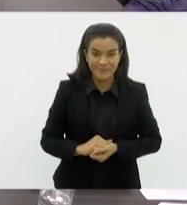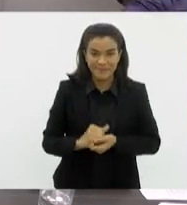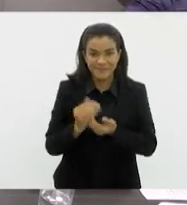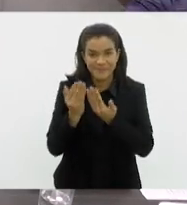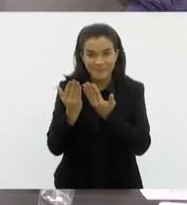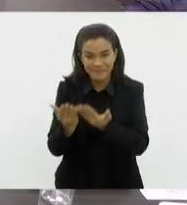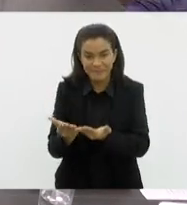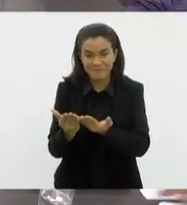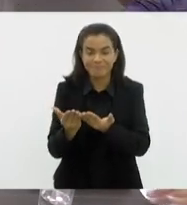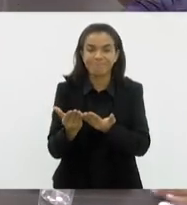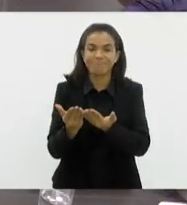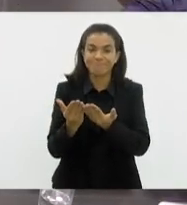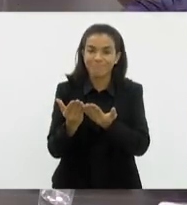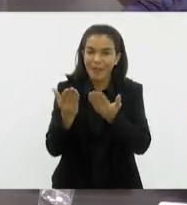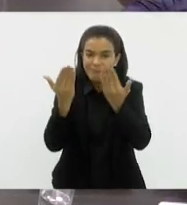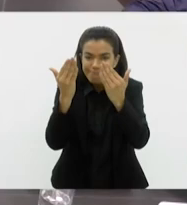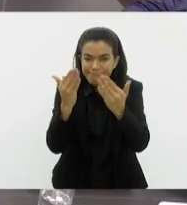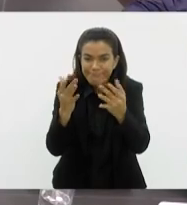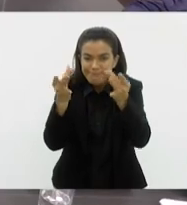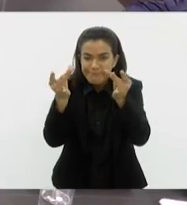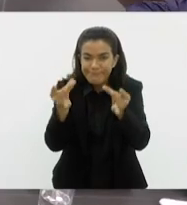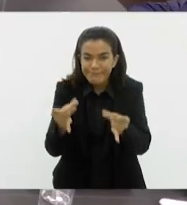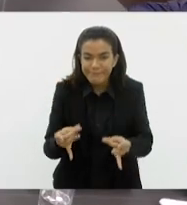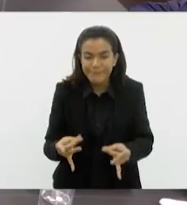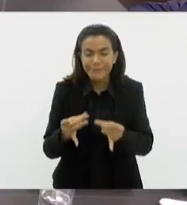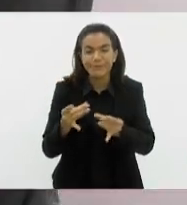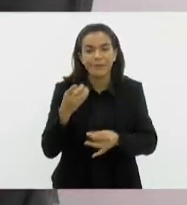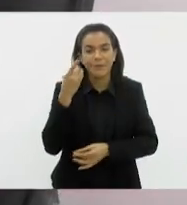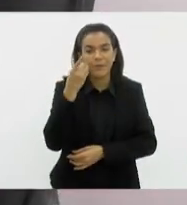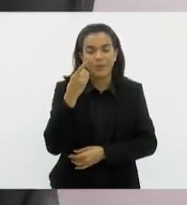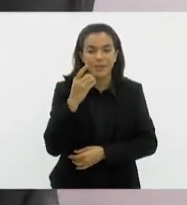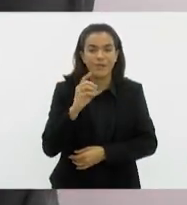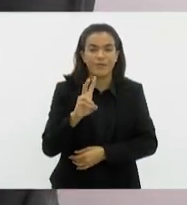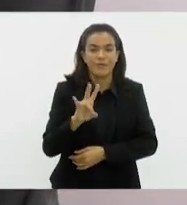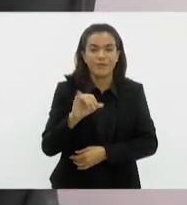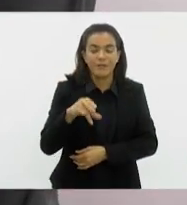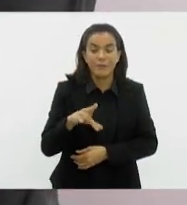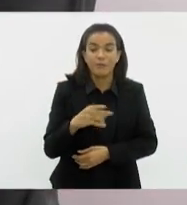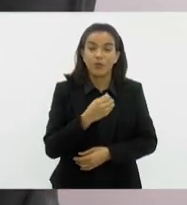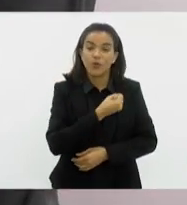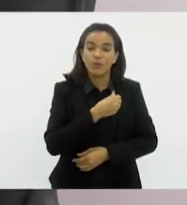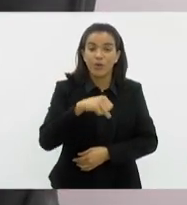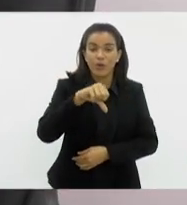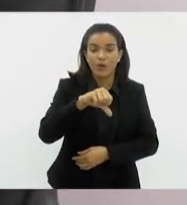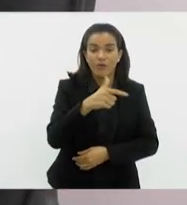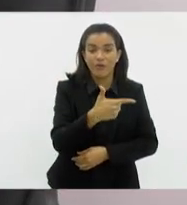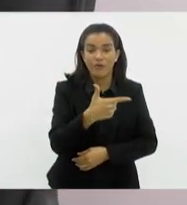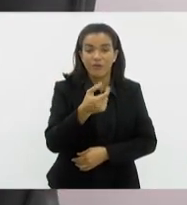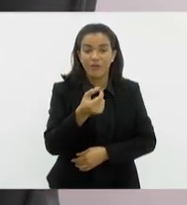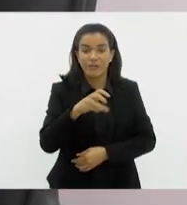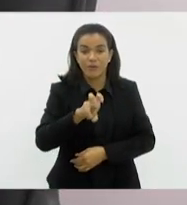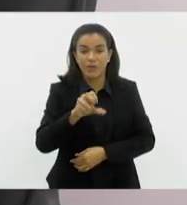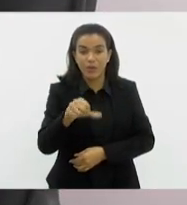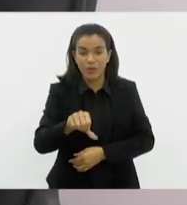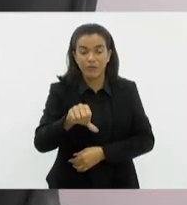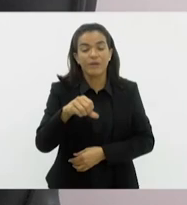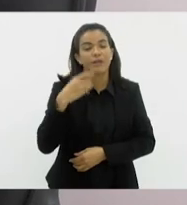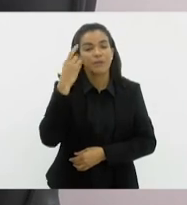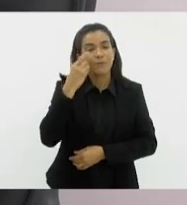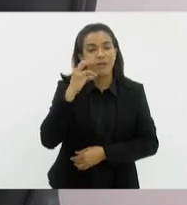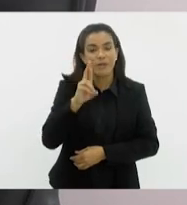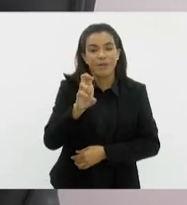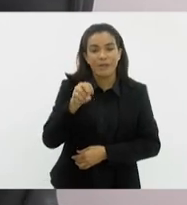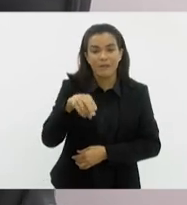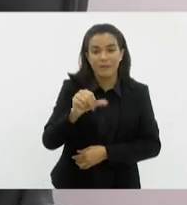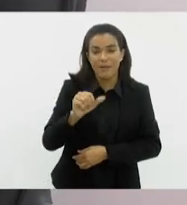deputado atenciosa aí, deputado Vinícius Cozzolino. Item 9 da pauta, o PL 2059 de 23, de autoria do deputado Renato